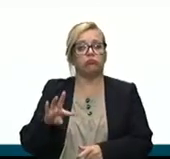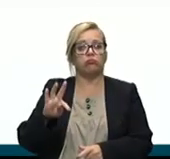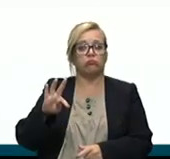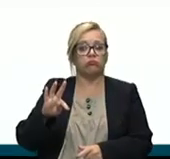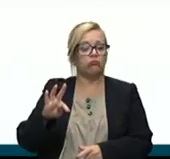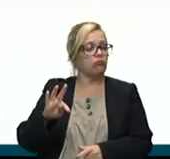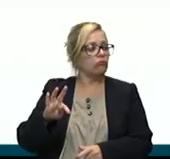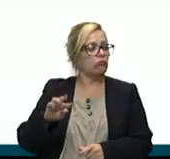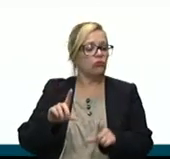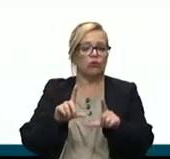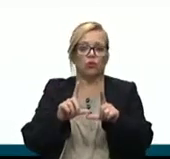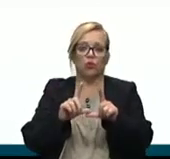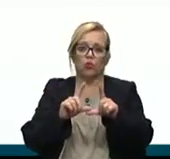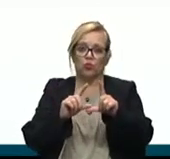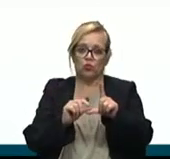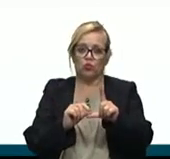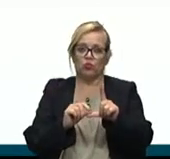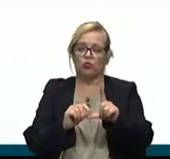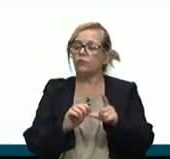T minúsculo.